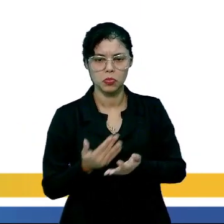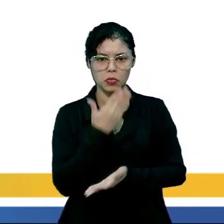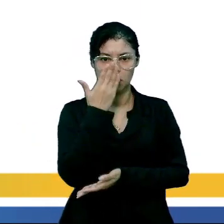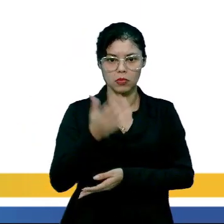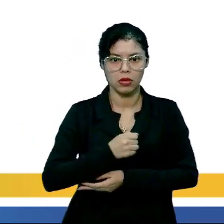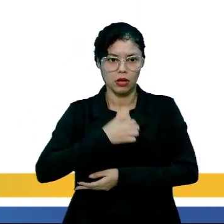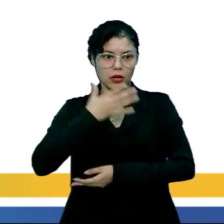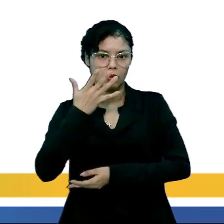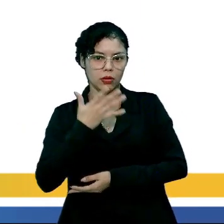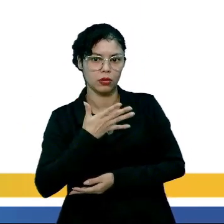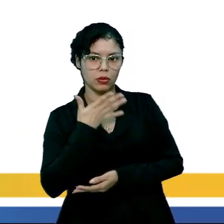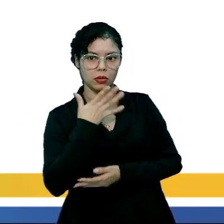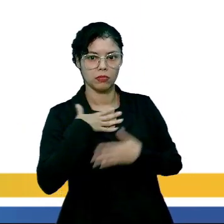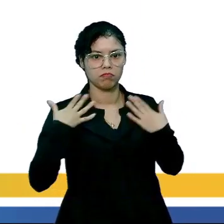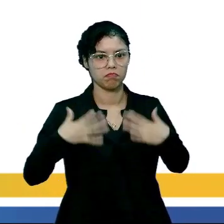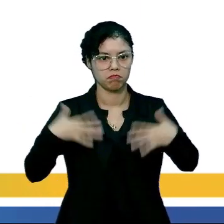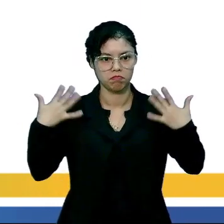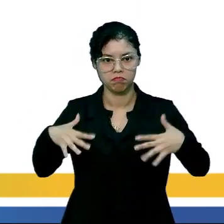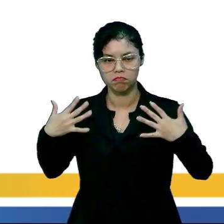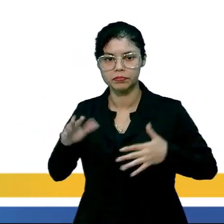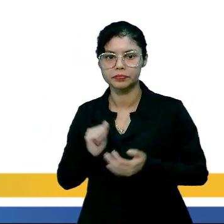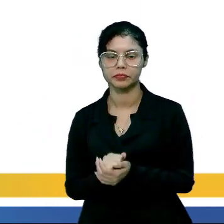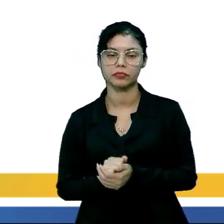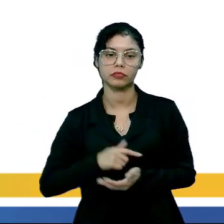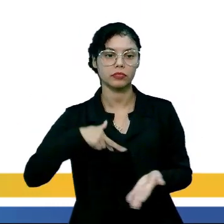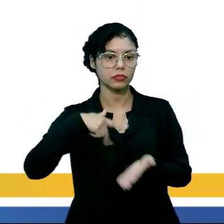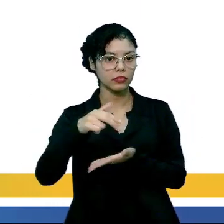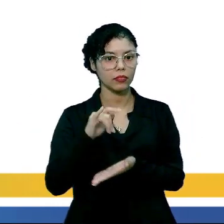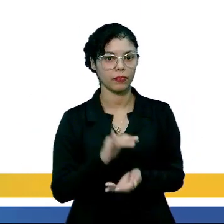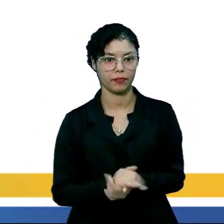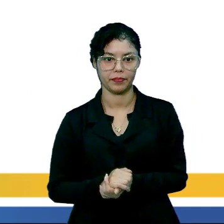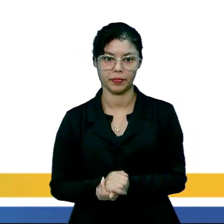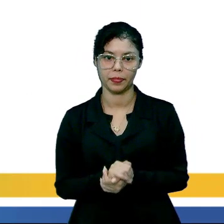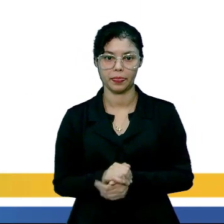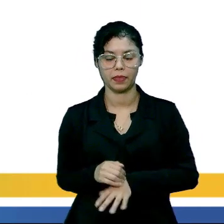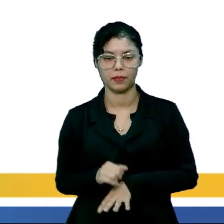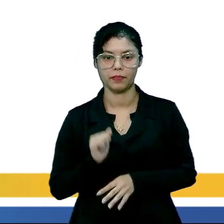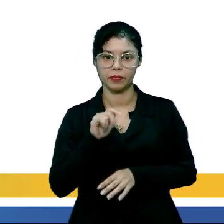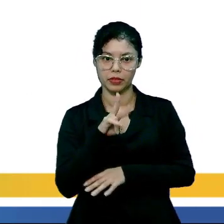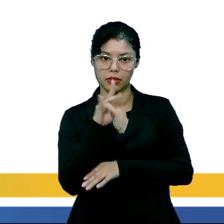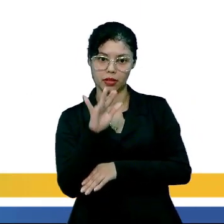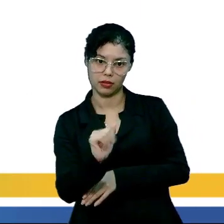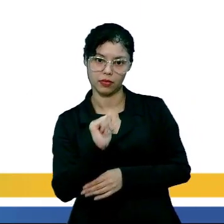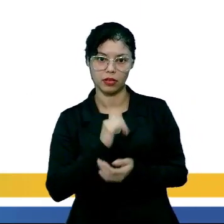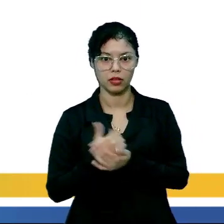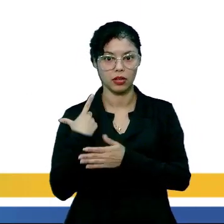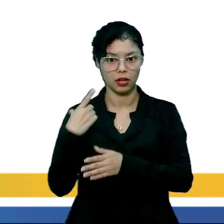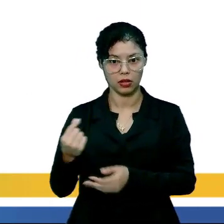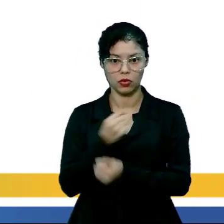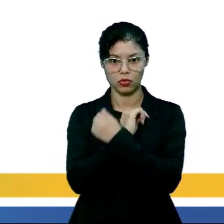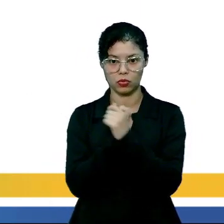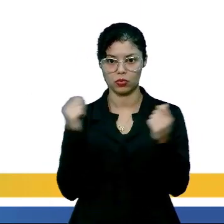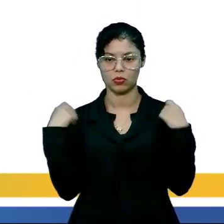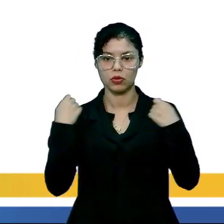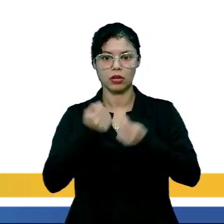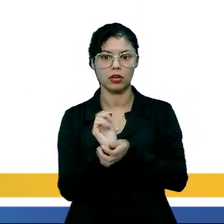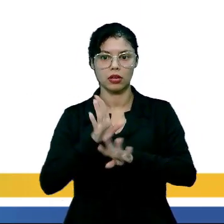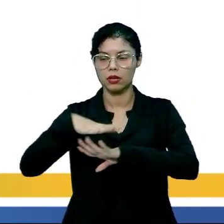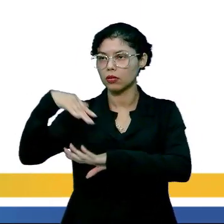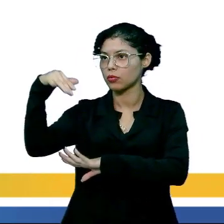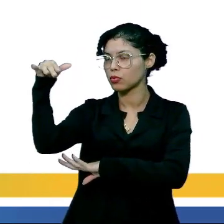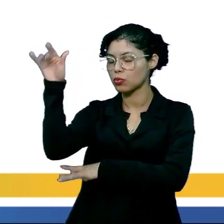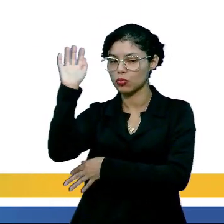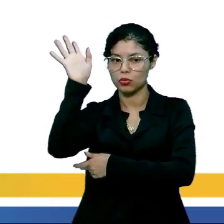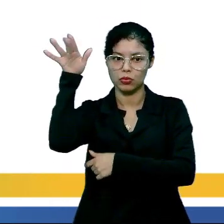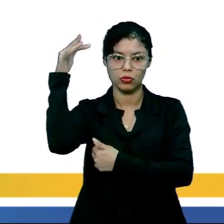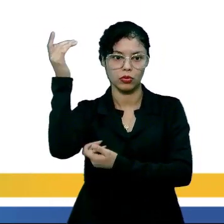a punha ofegante. Já correndo de barriga empinada, já recuando de braços estendidos a